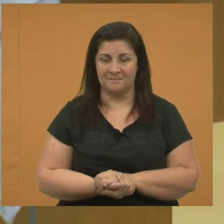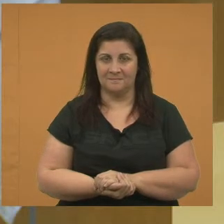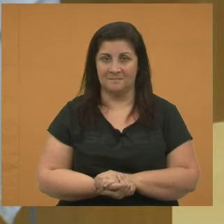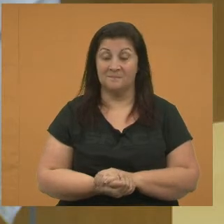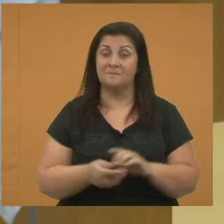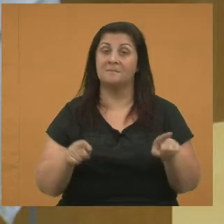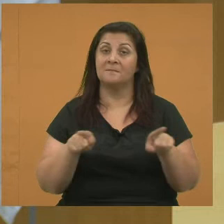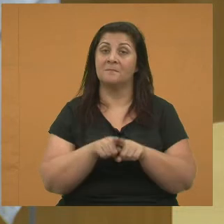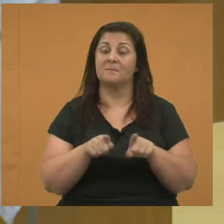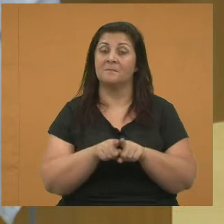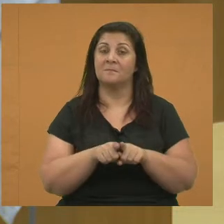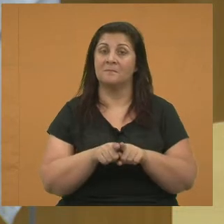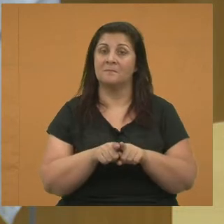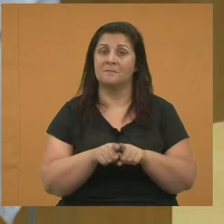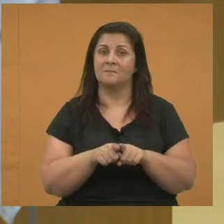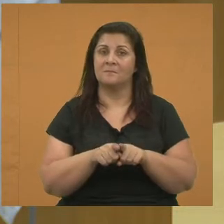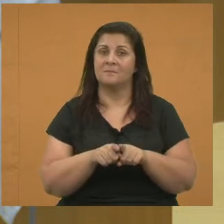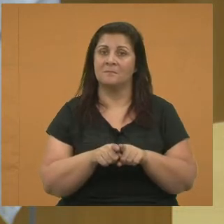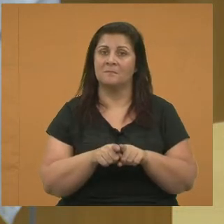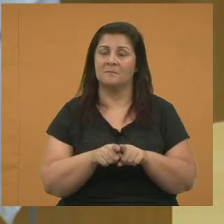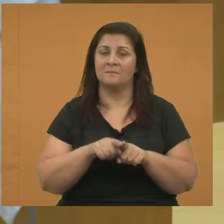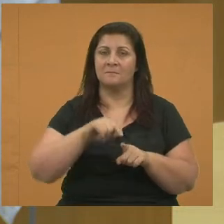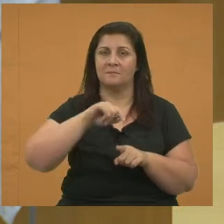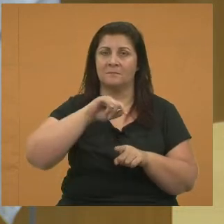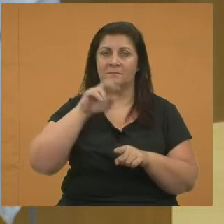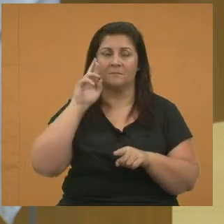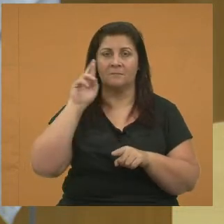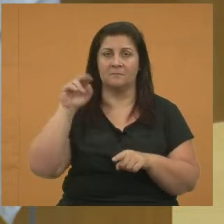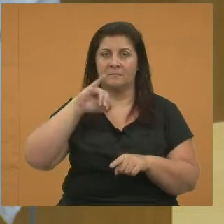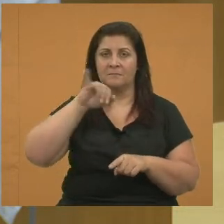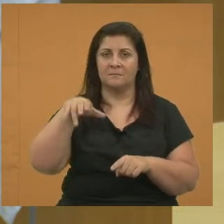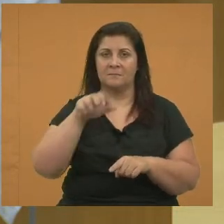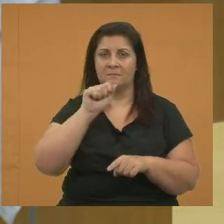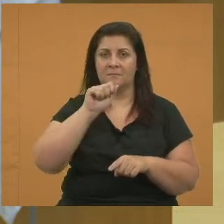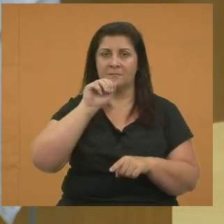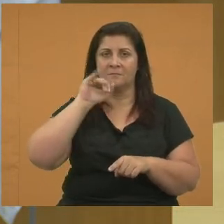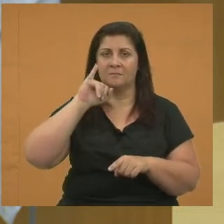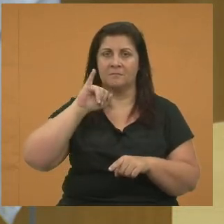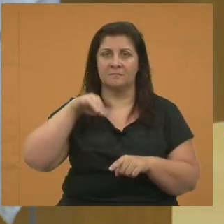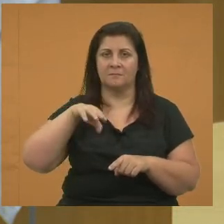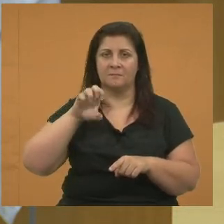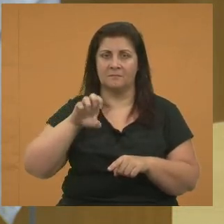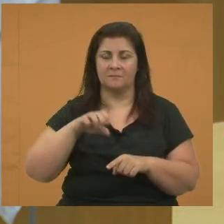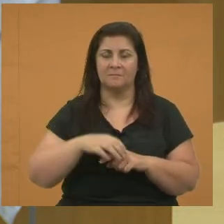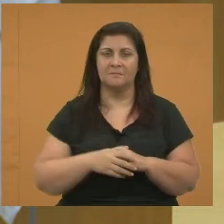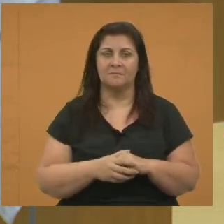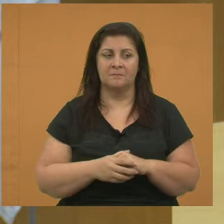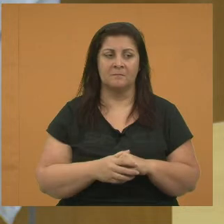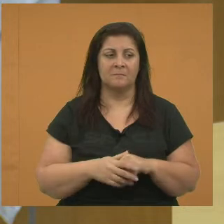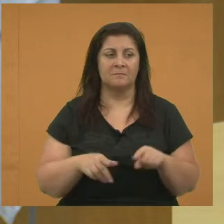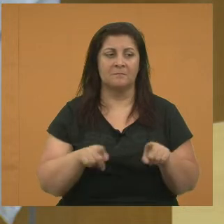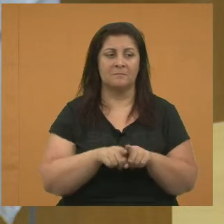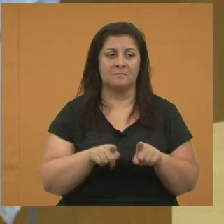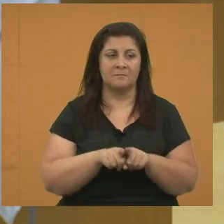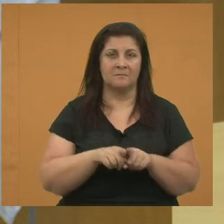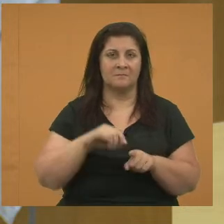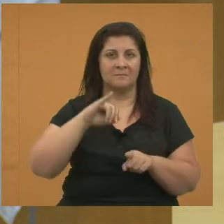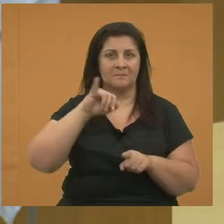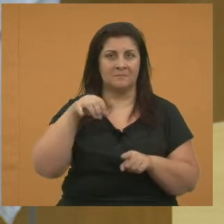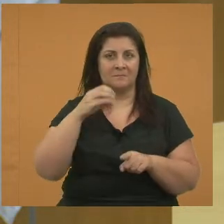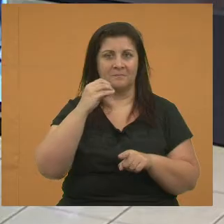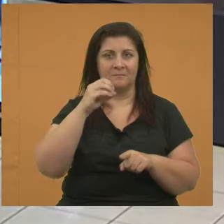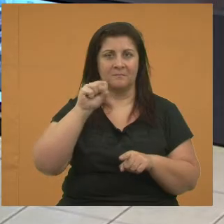Saúdo também o doutor Jaime Fortes, representando aqui a Associação Comercial. E o José Moreno, acertei seu